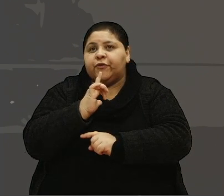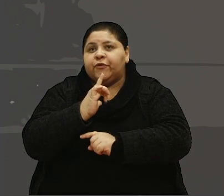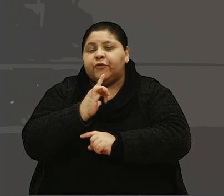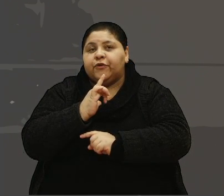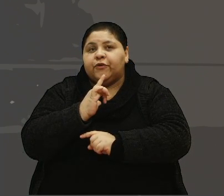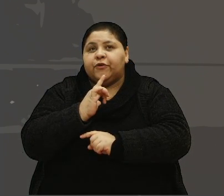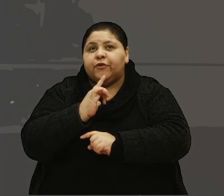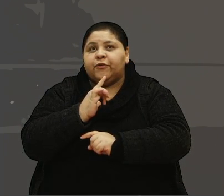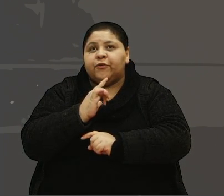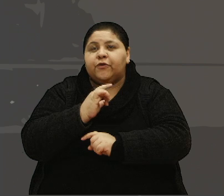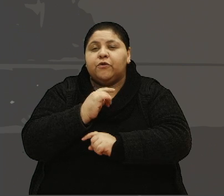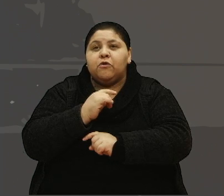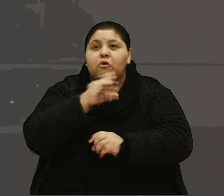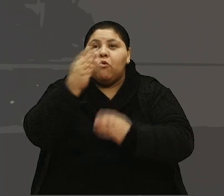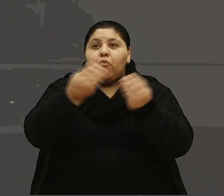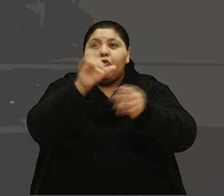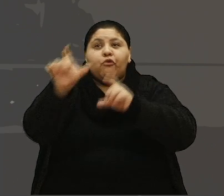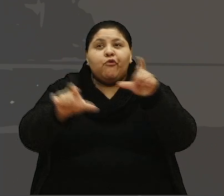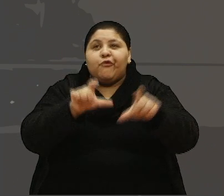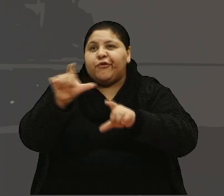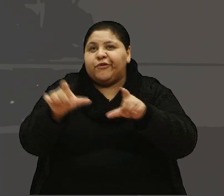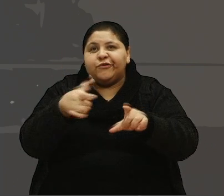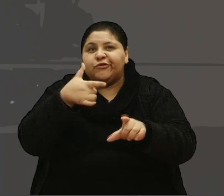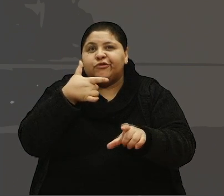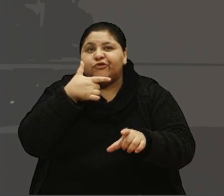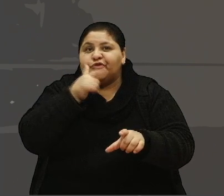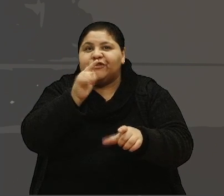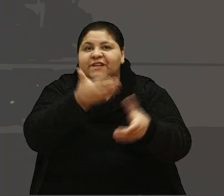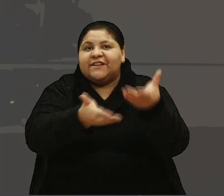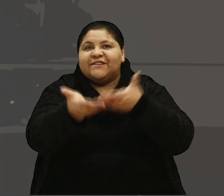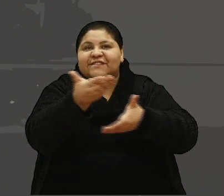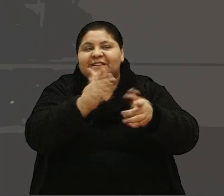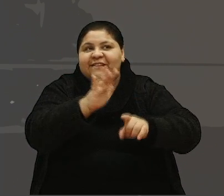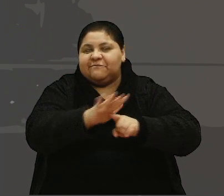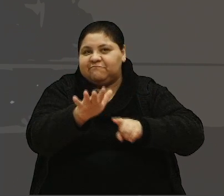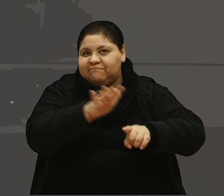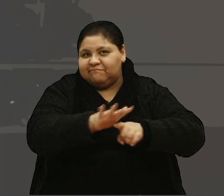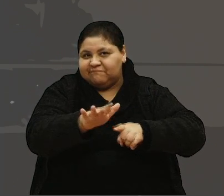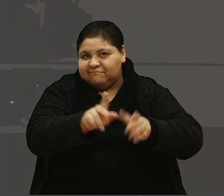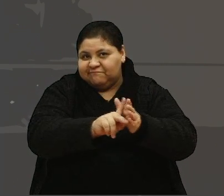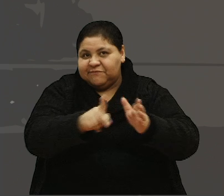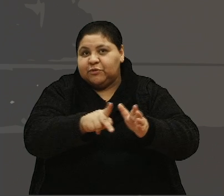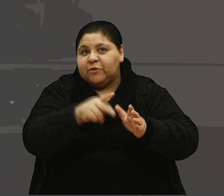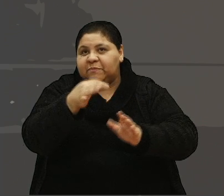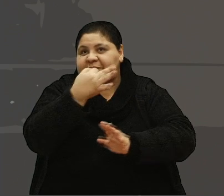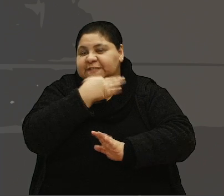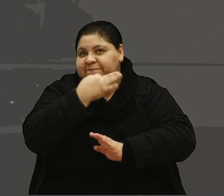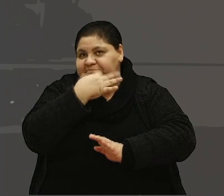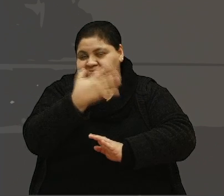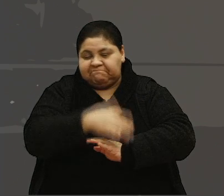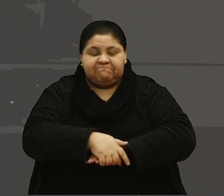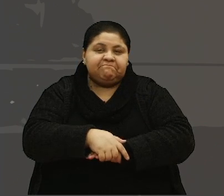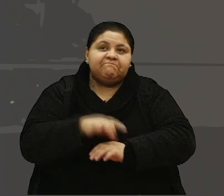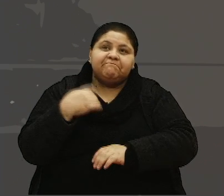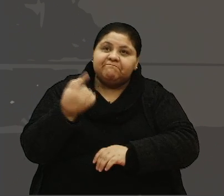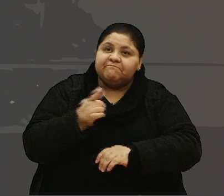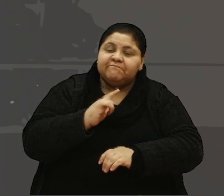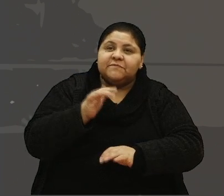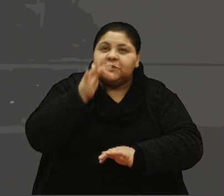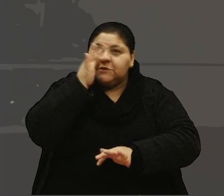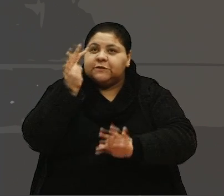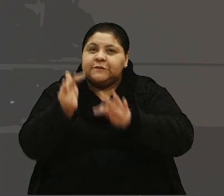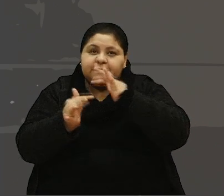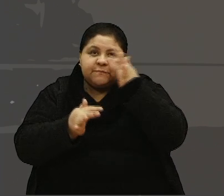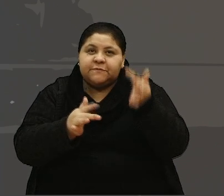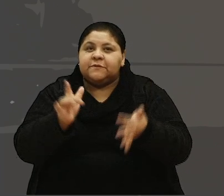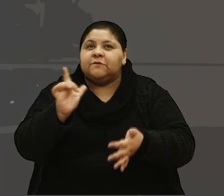de 500 mil habitantes e, às vezes, elas não conseguem nem atender a demanda do próprio município. Então, nós vamos ter flores, nós